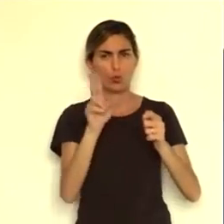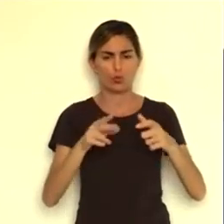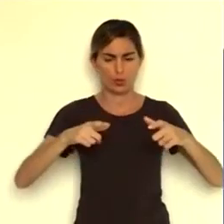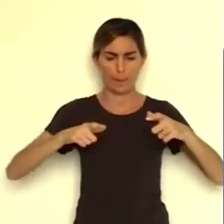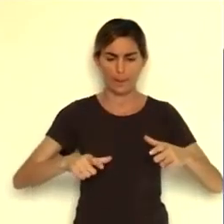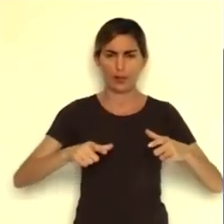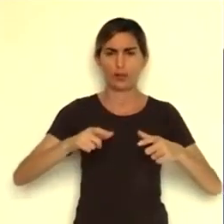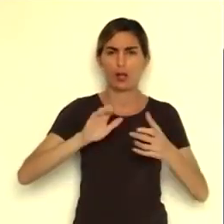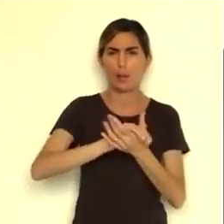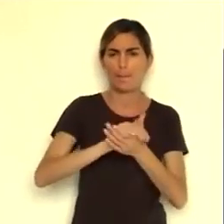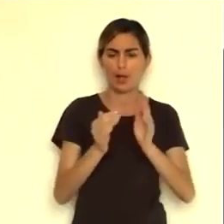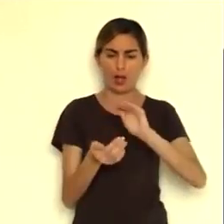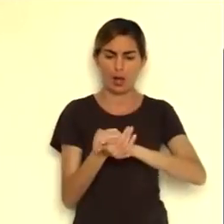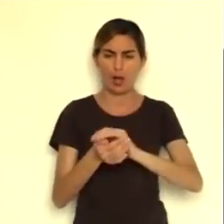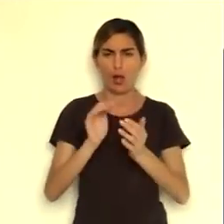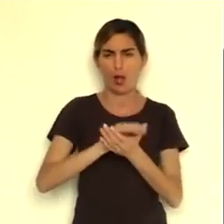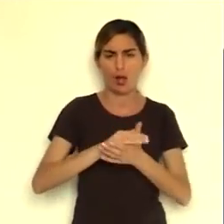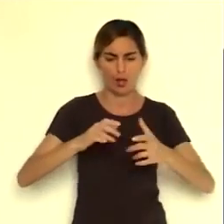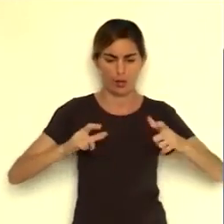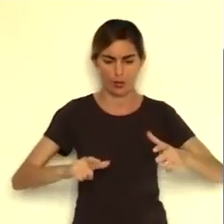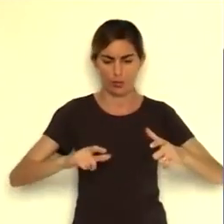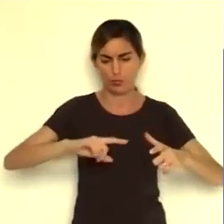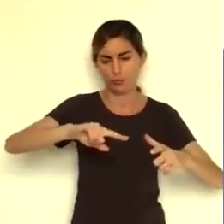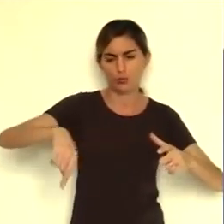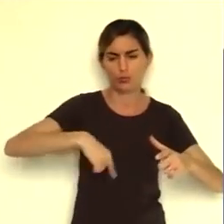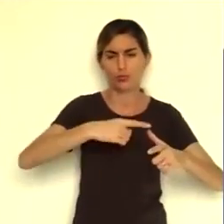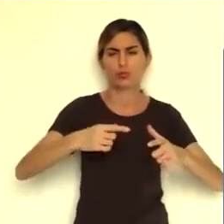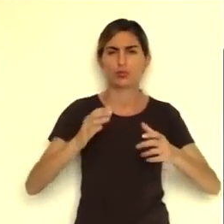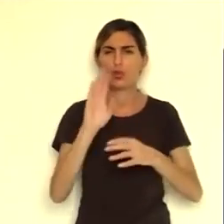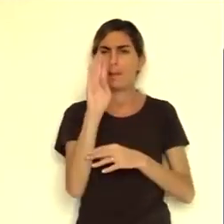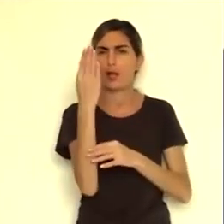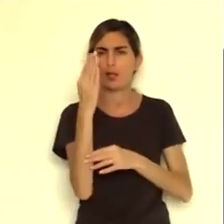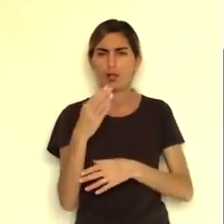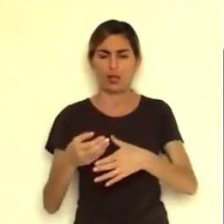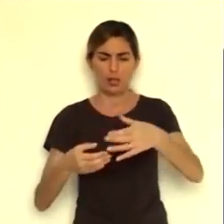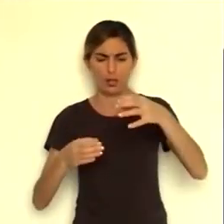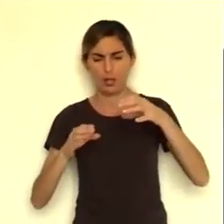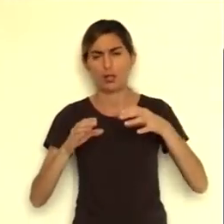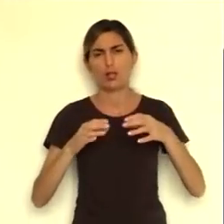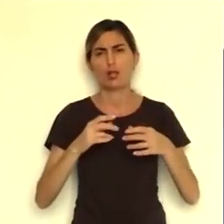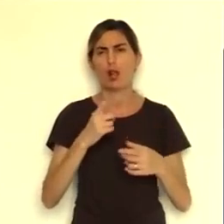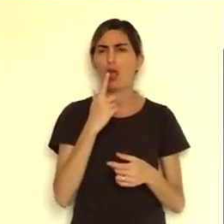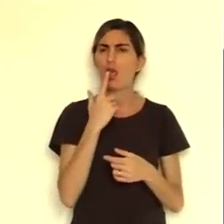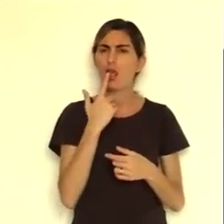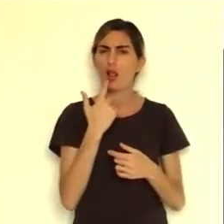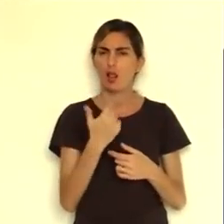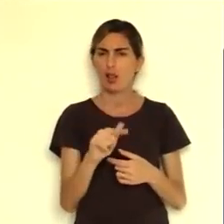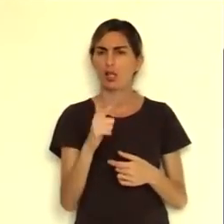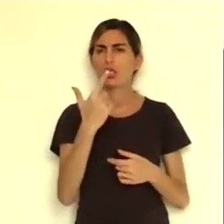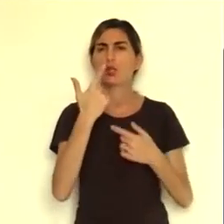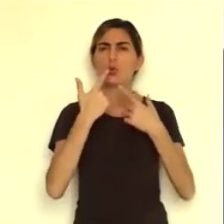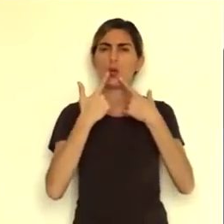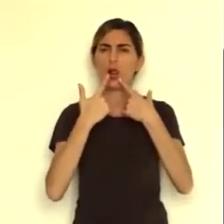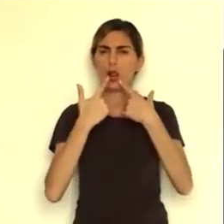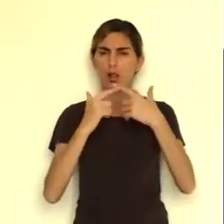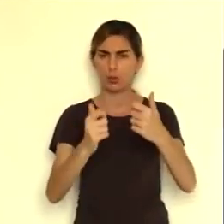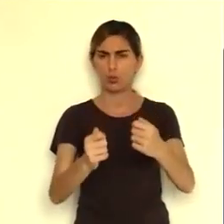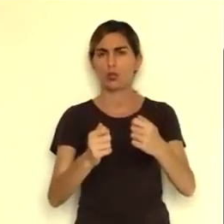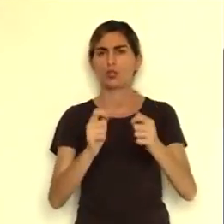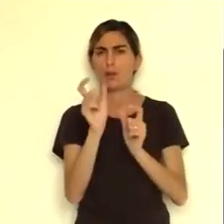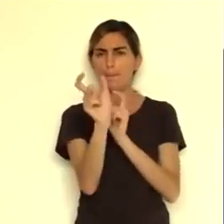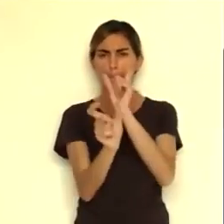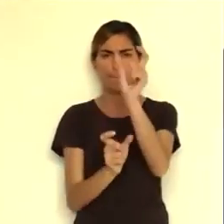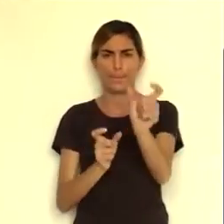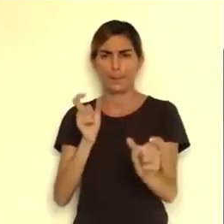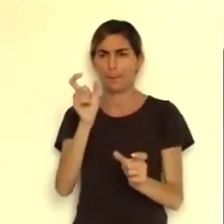como o uso da panela de barro, as gamelas de madeira, do ponto de vista da língua, da linguística